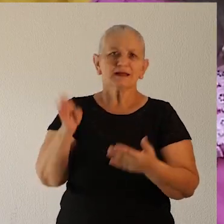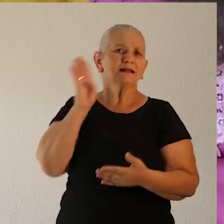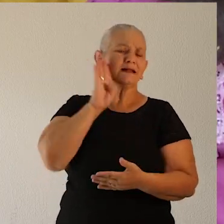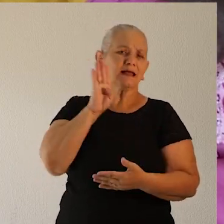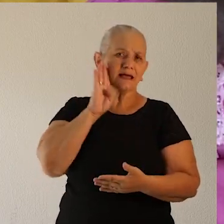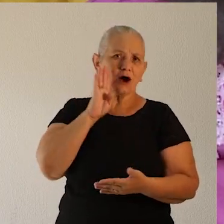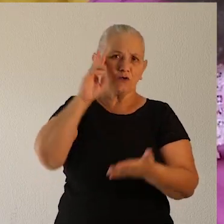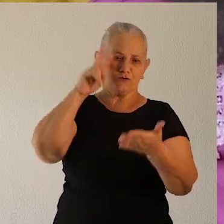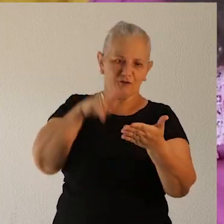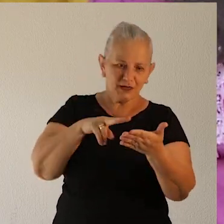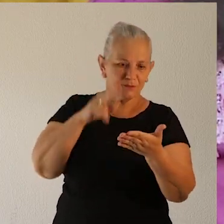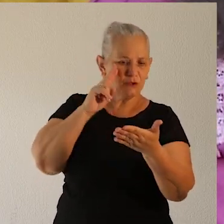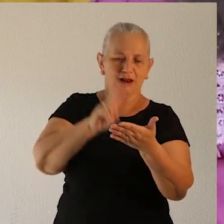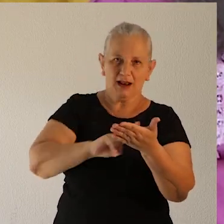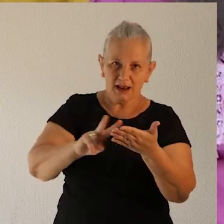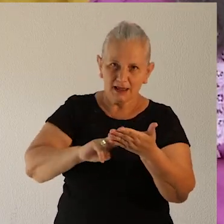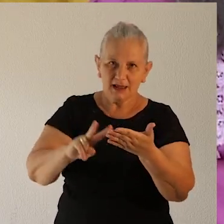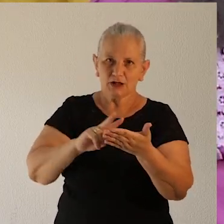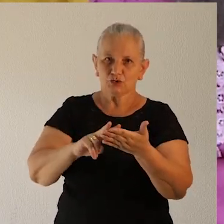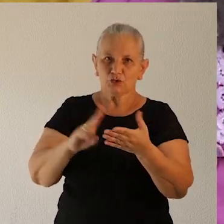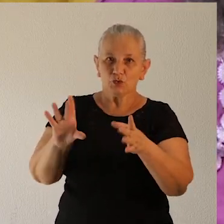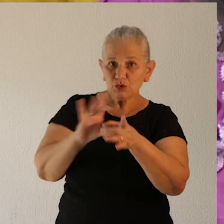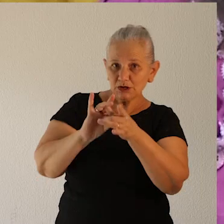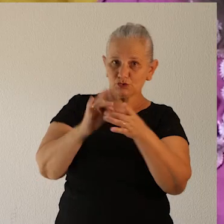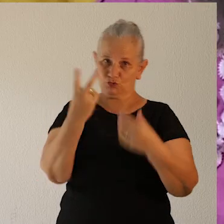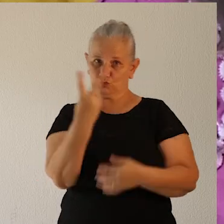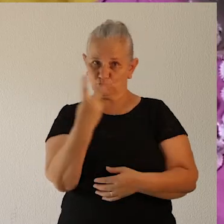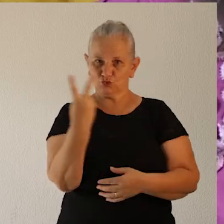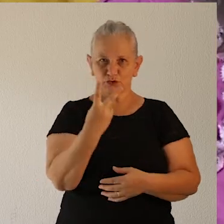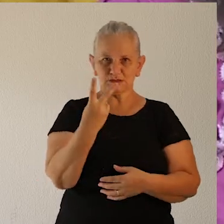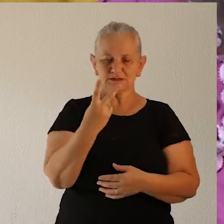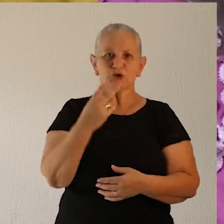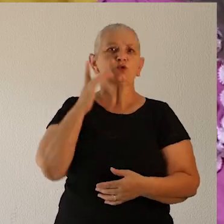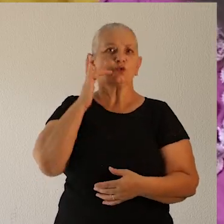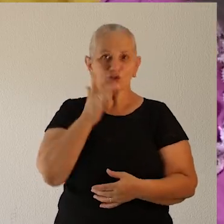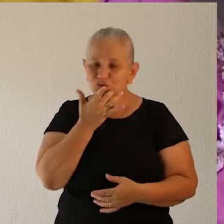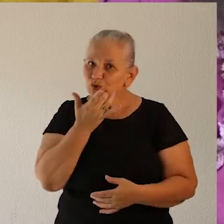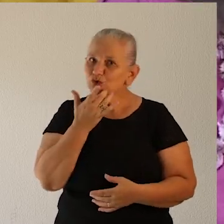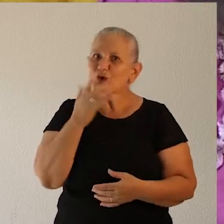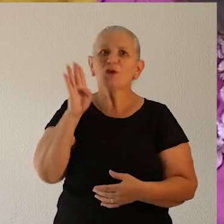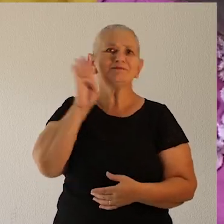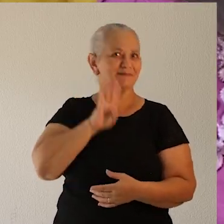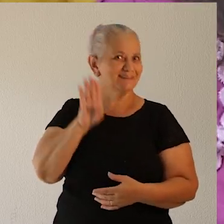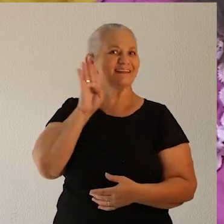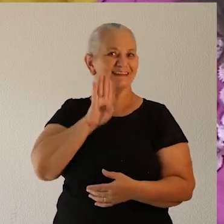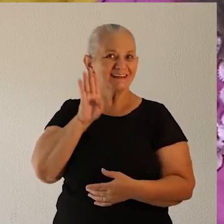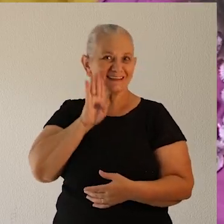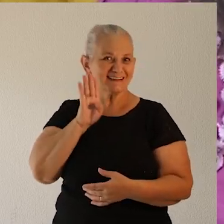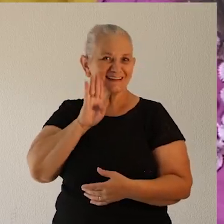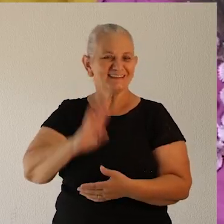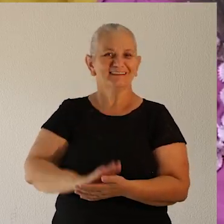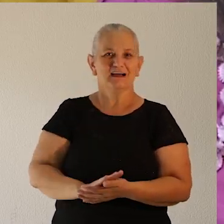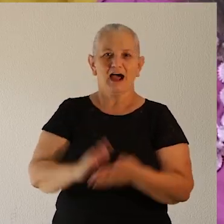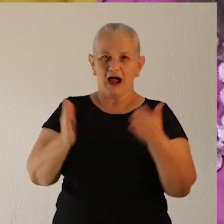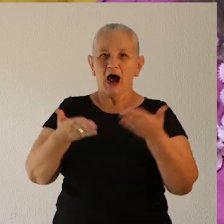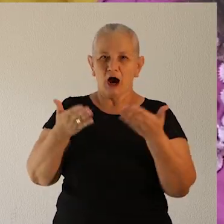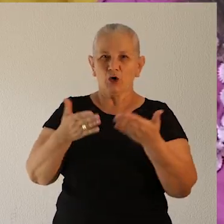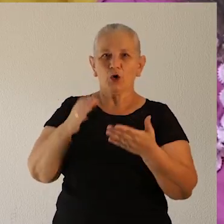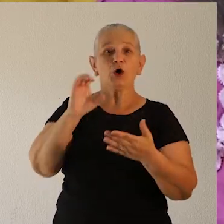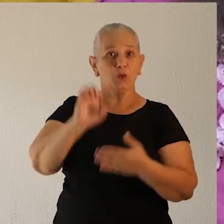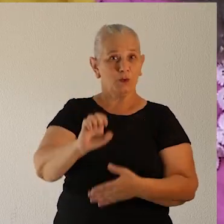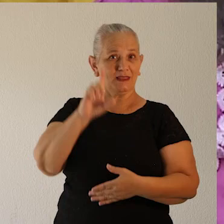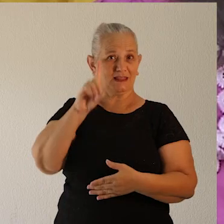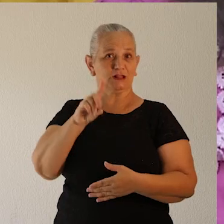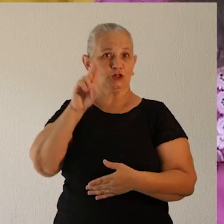letras e sons dá uma bela harmonia. Fica muito bacana, não fica? Agora o Eduardo vai fazer umas